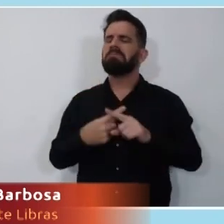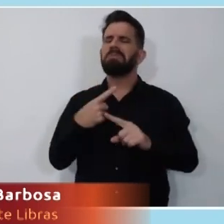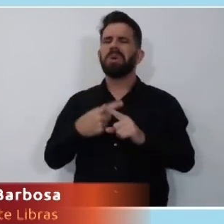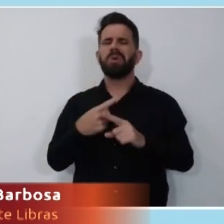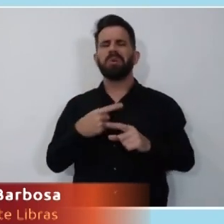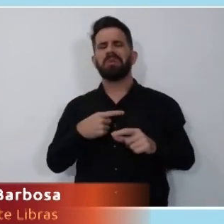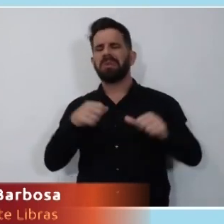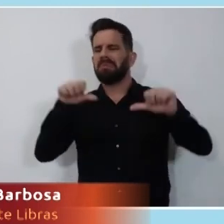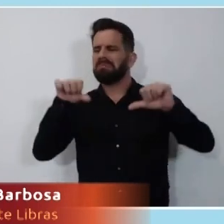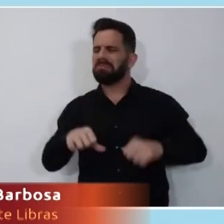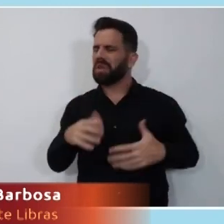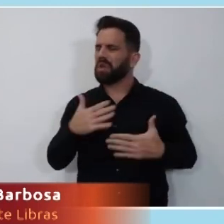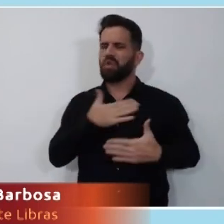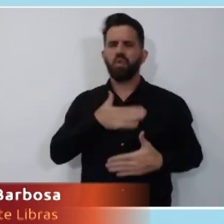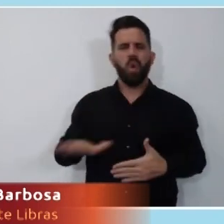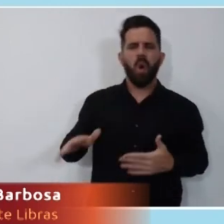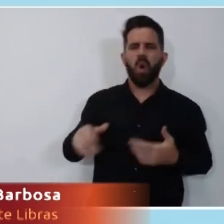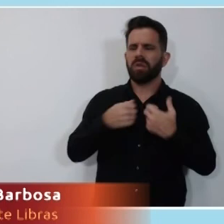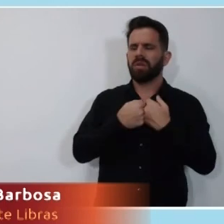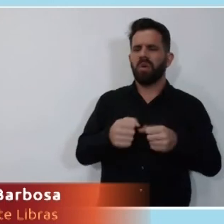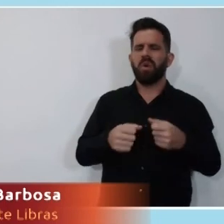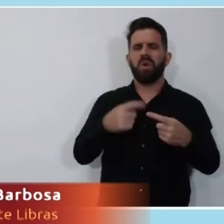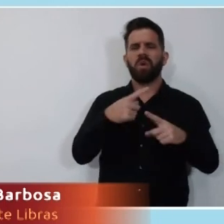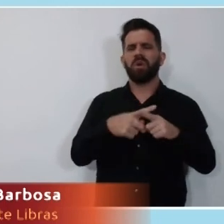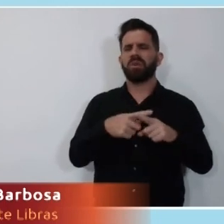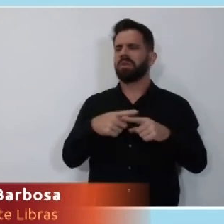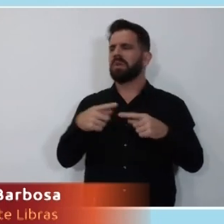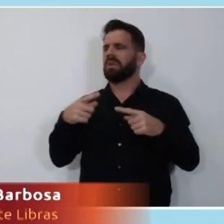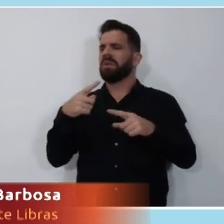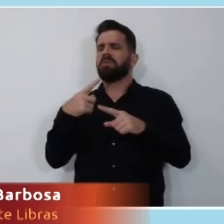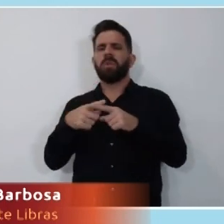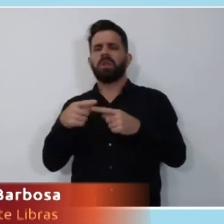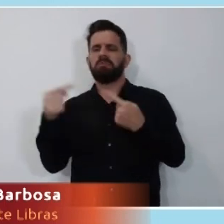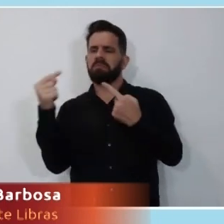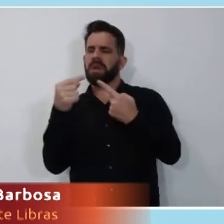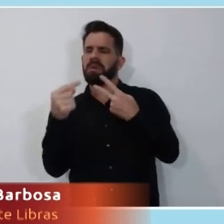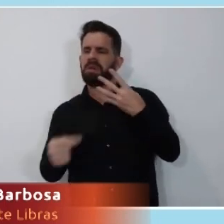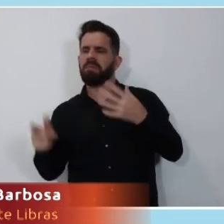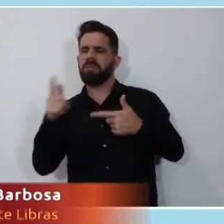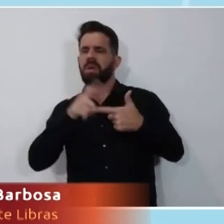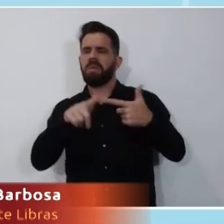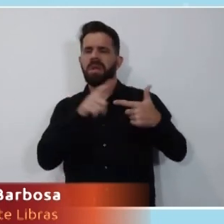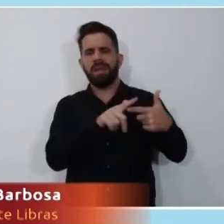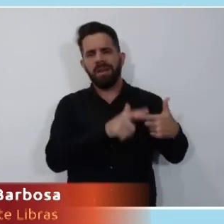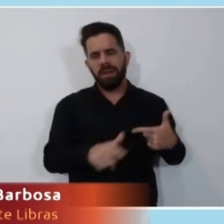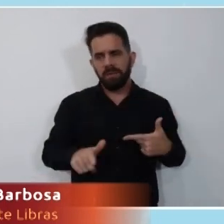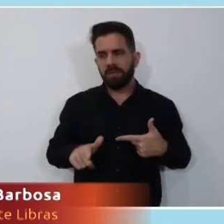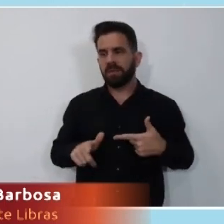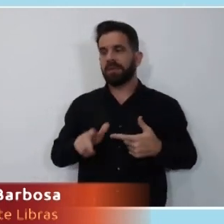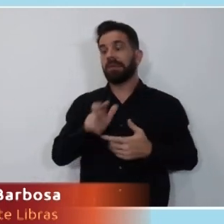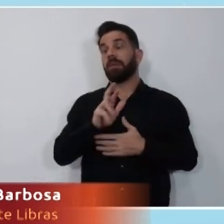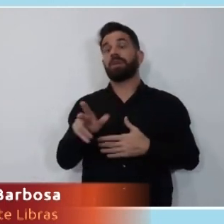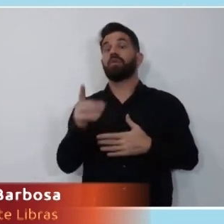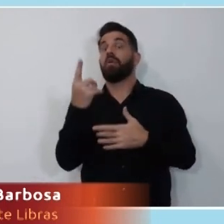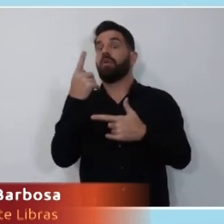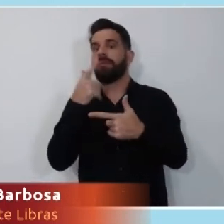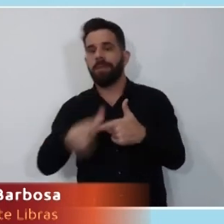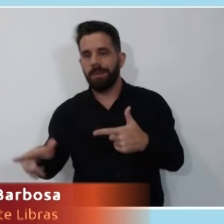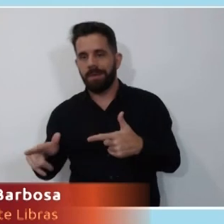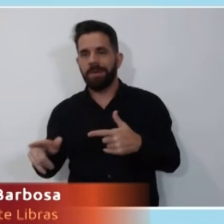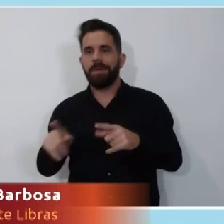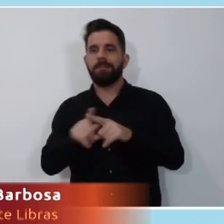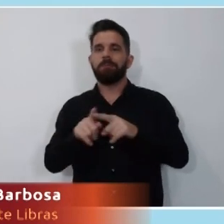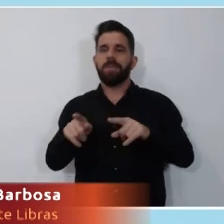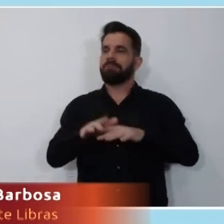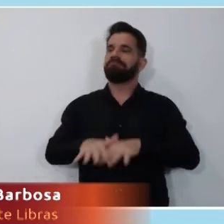pessoas estão achando que sabem quais os problemas da sua mobilidade, mas na verdade não é o problema, senão é o sintoma, né? Se todos vão